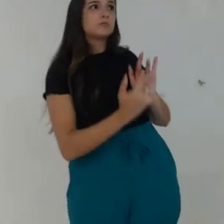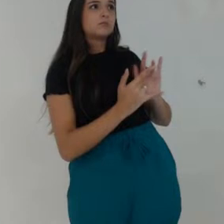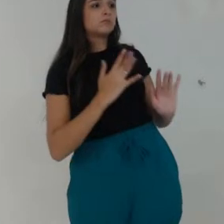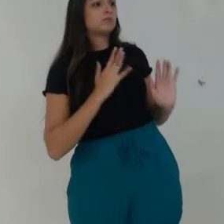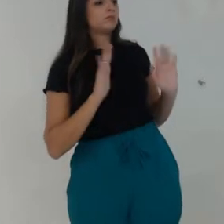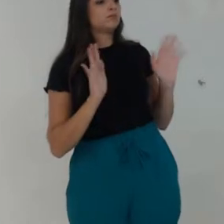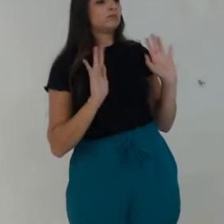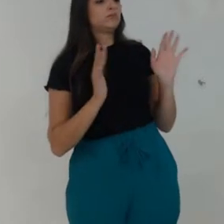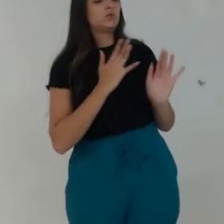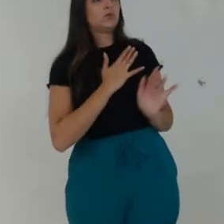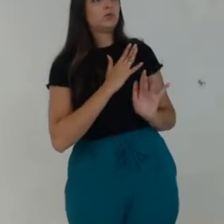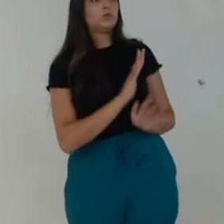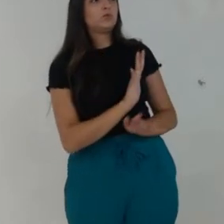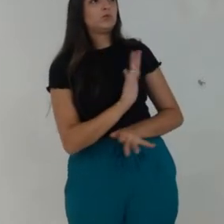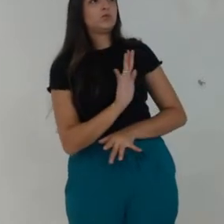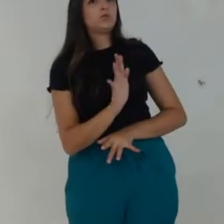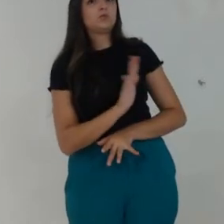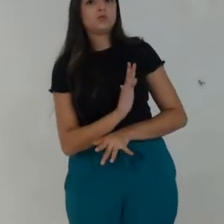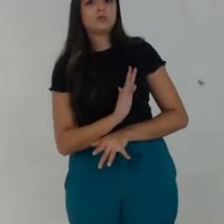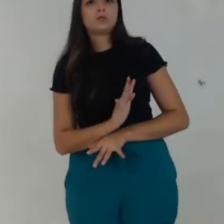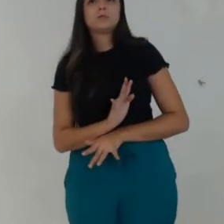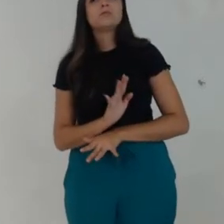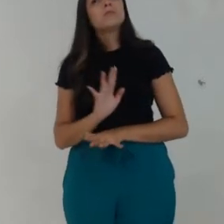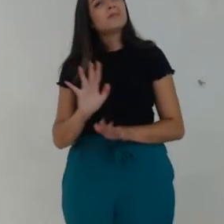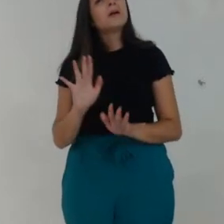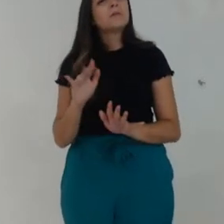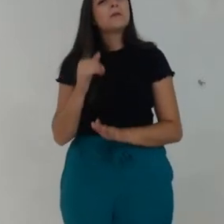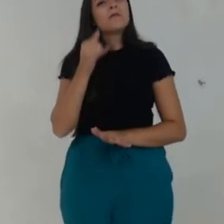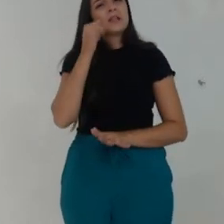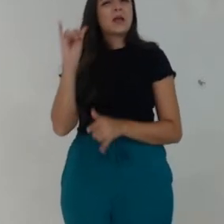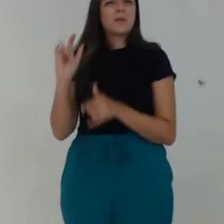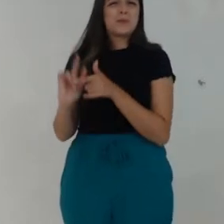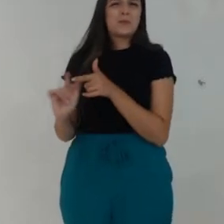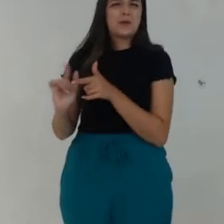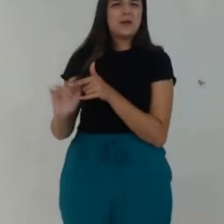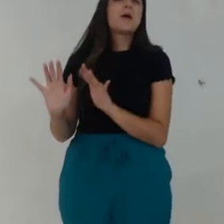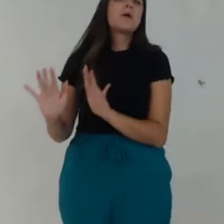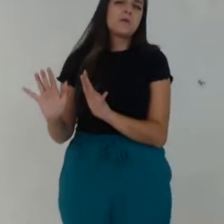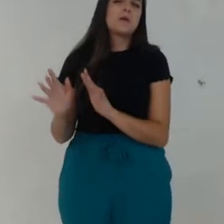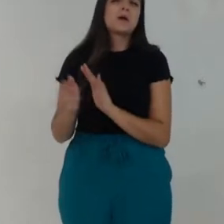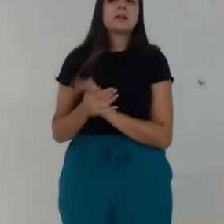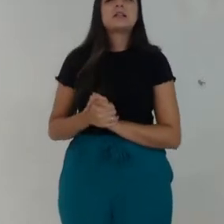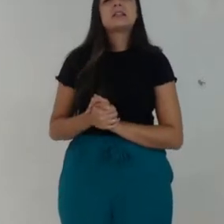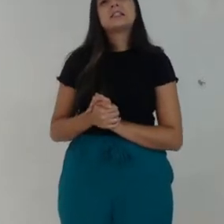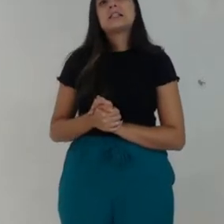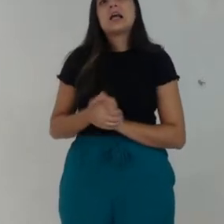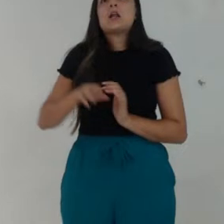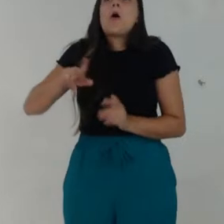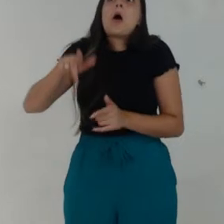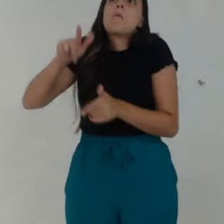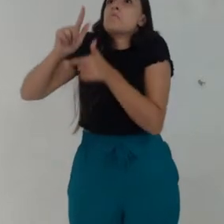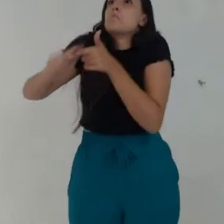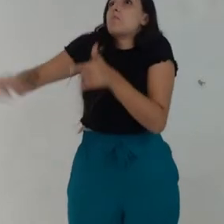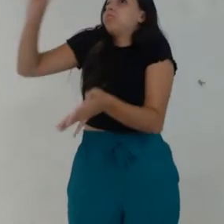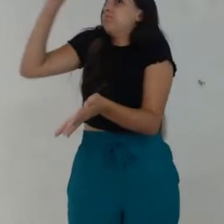vamos prevenir isso, que também é um problema, né? Vamos dizer assim, que não é nenhuma tragédia,